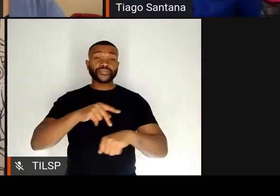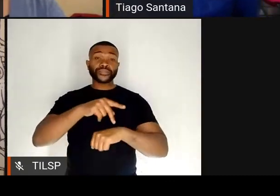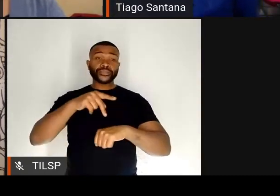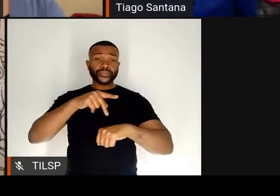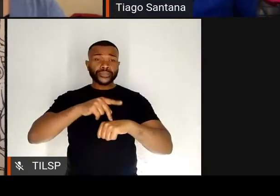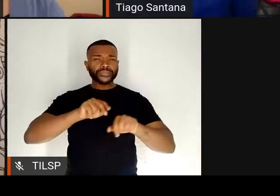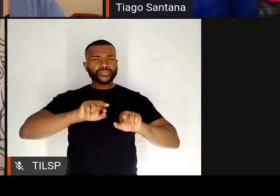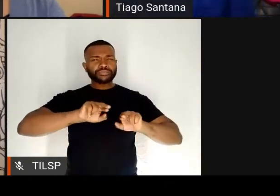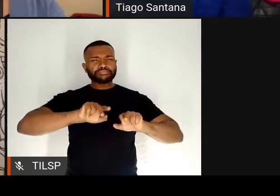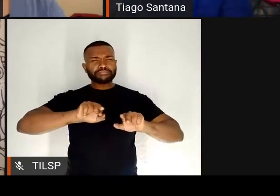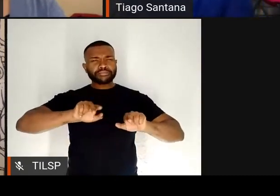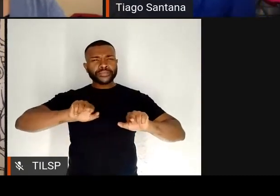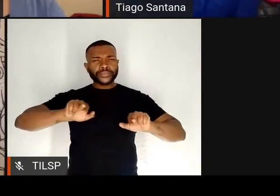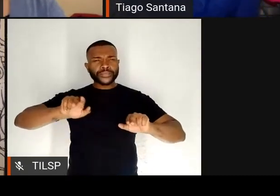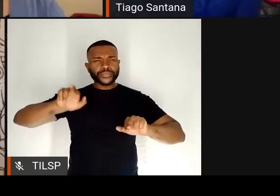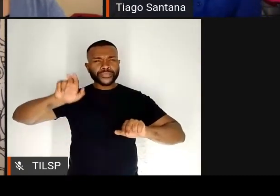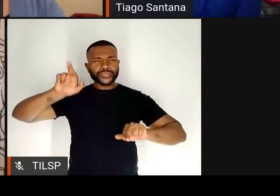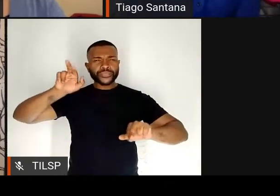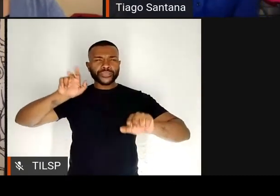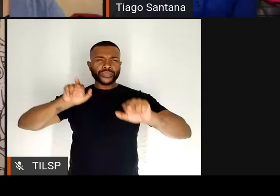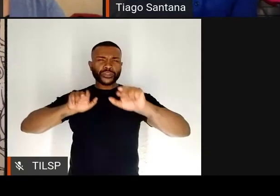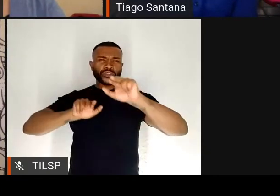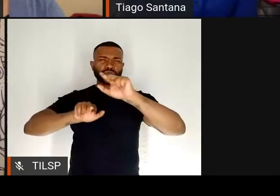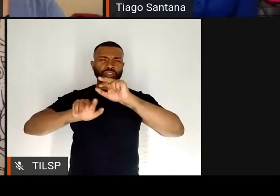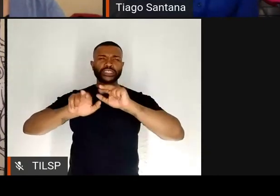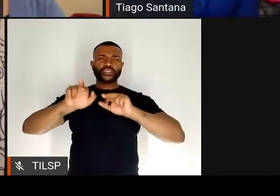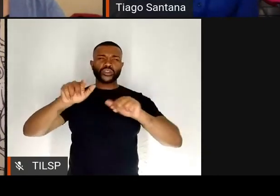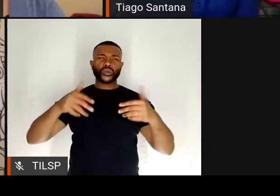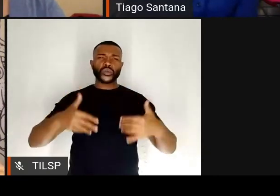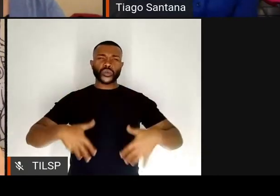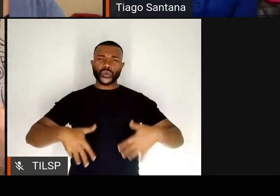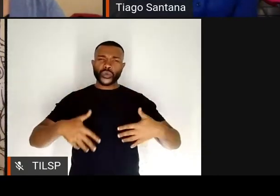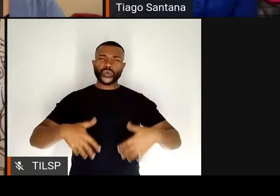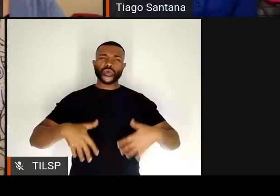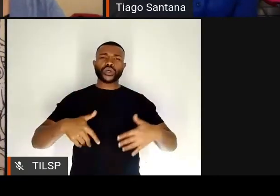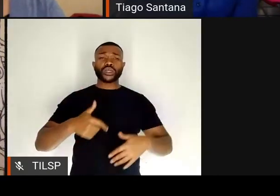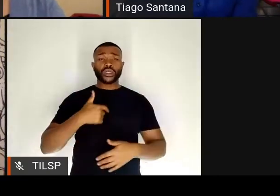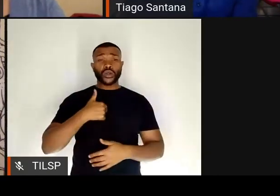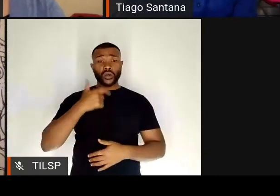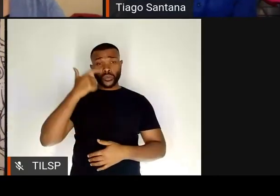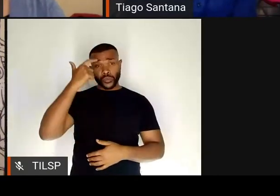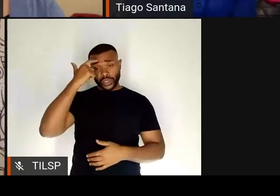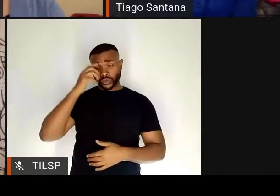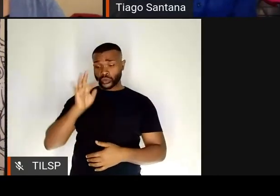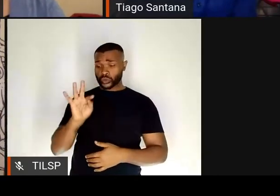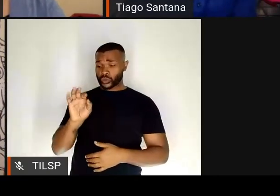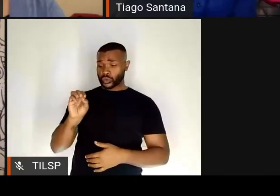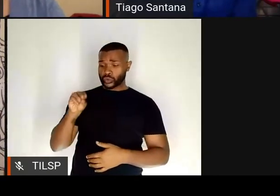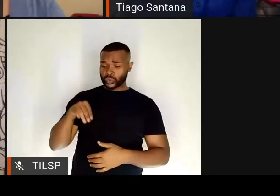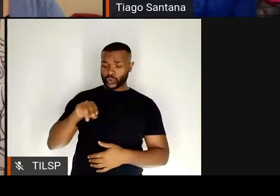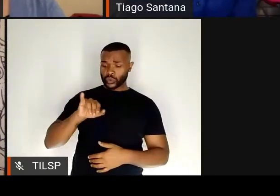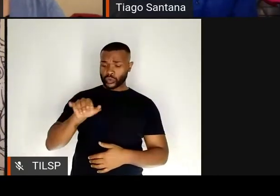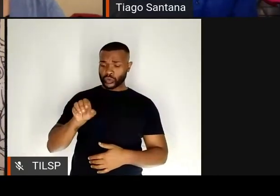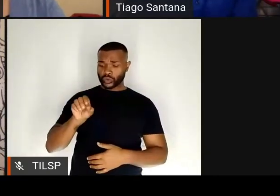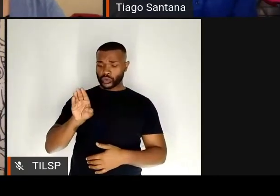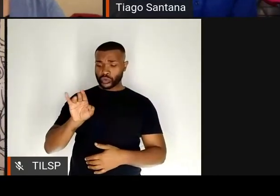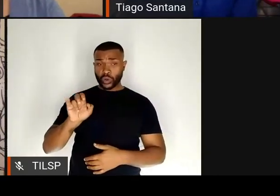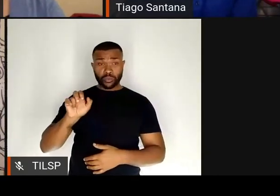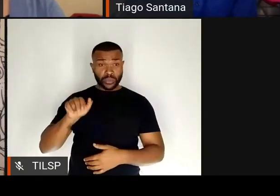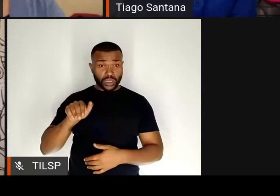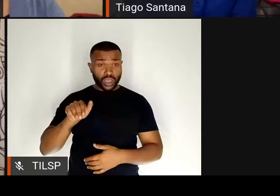muito, muito grande, né? E eu acho que, como diz o Tom Jobim, assim, não é para amadores o Brasil, né? E de